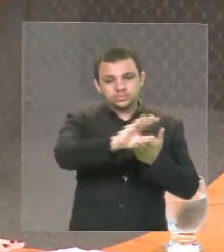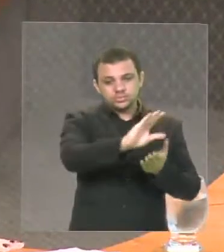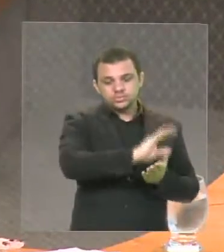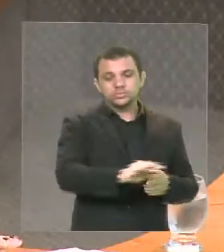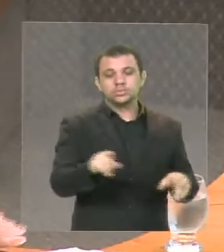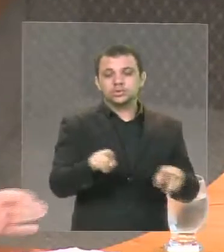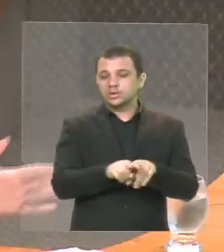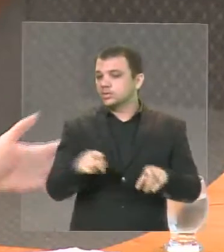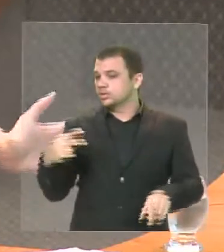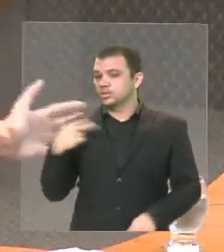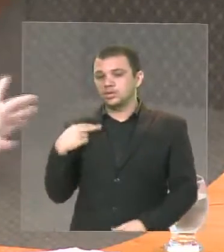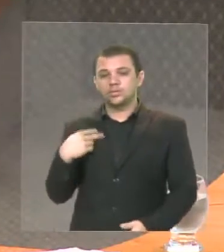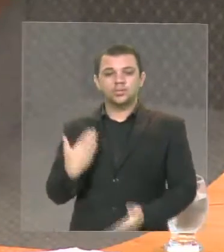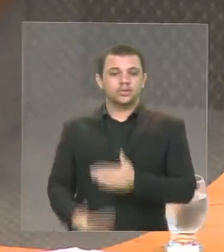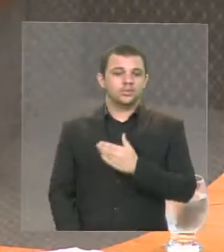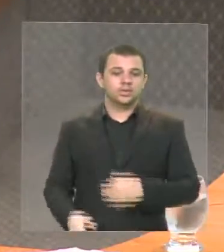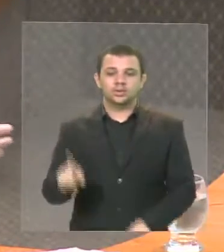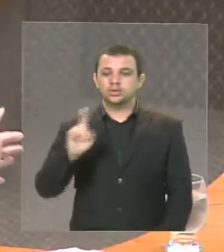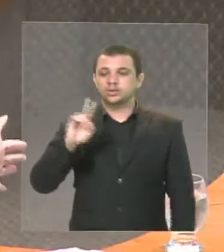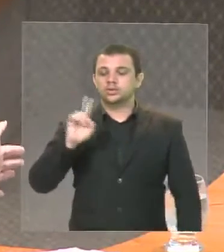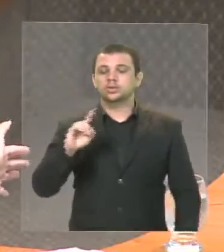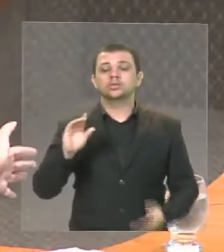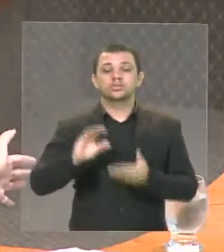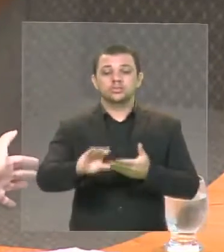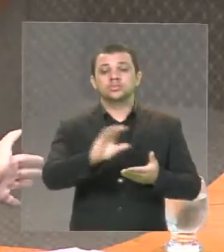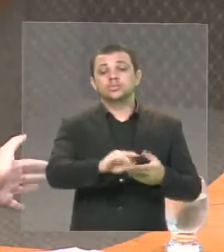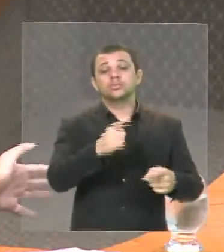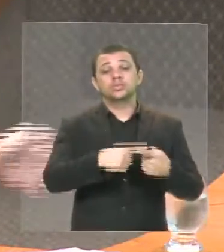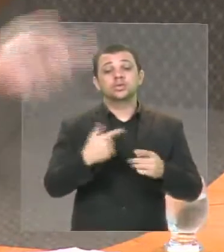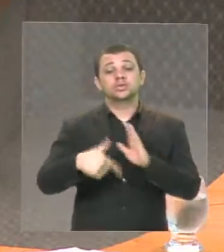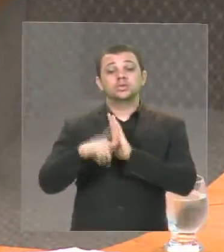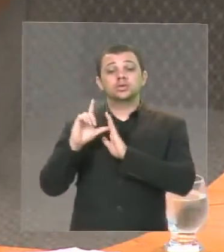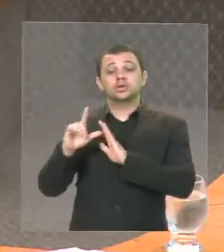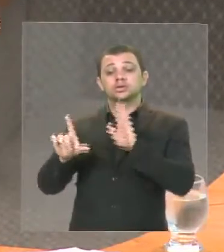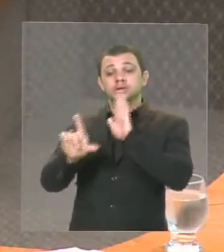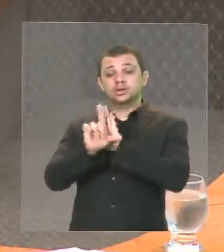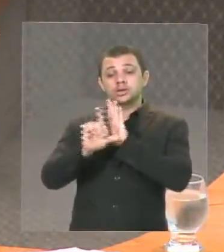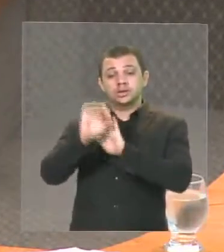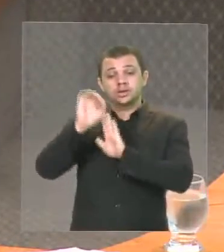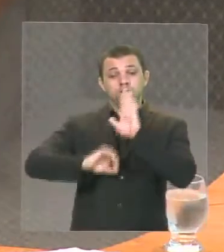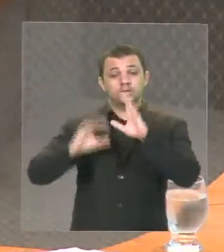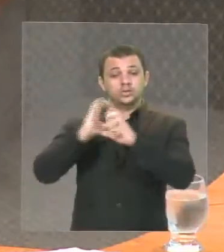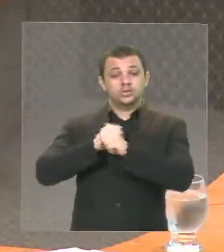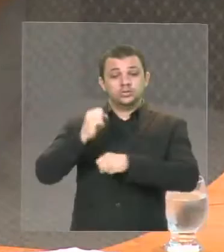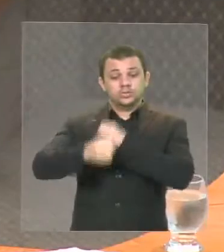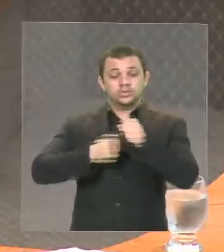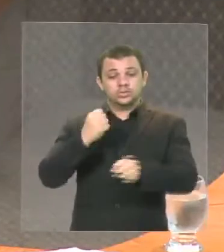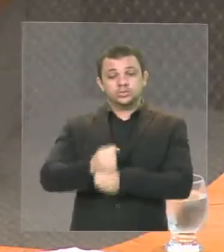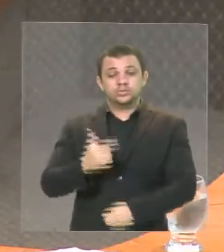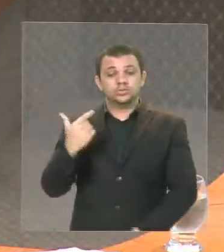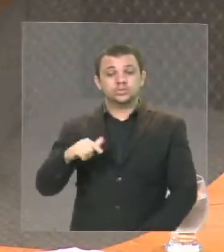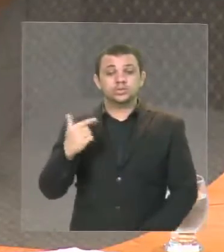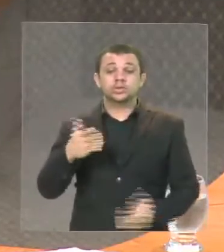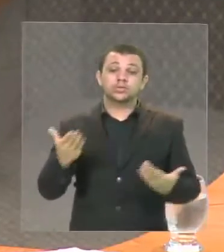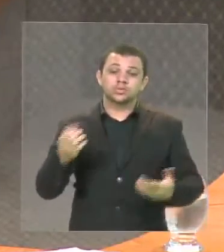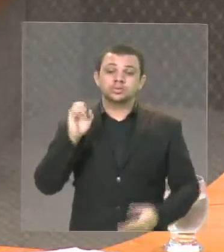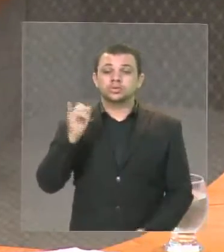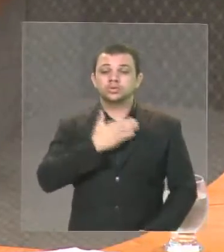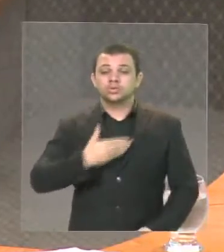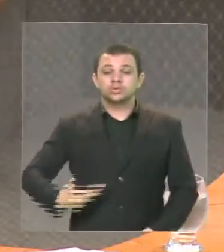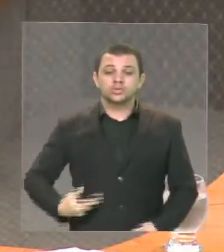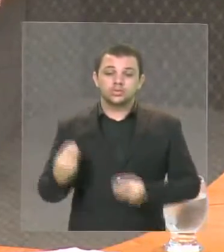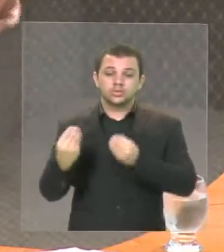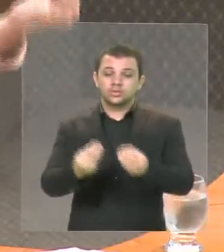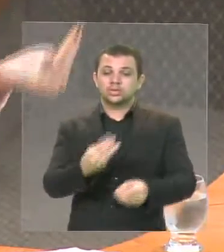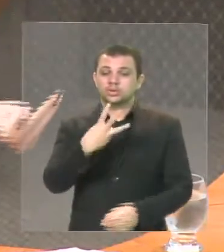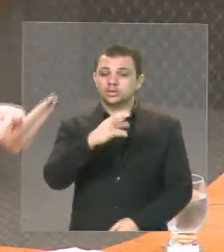extras que não estavam previstos na lei orçamentária, deputada Graça, desse ano. Então, se o governo vai receber